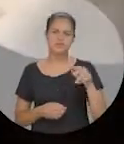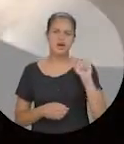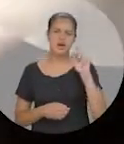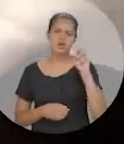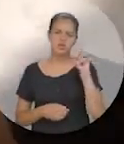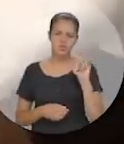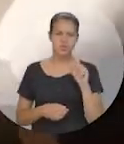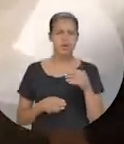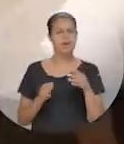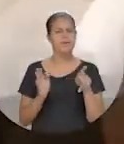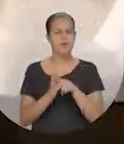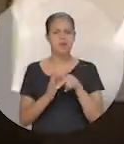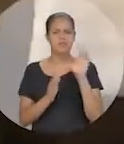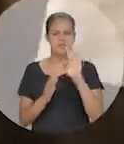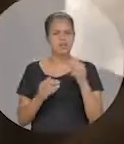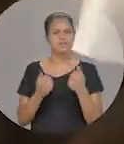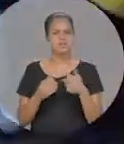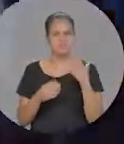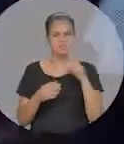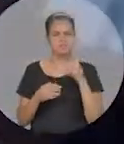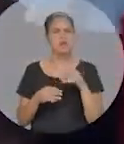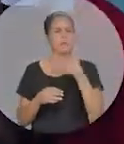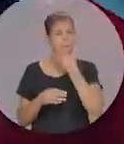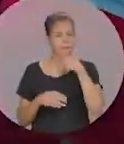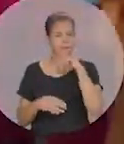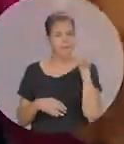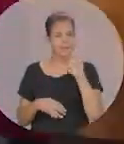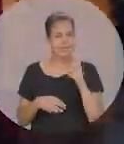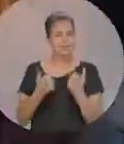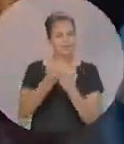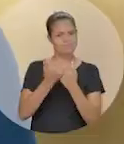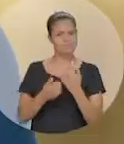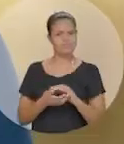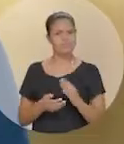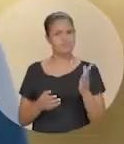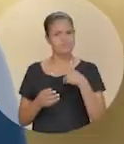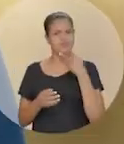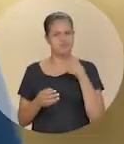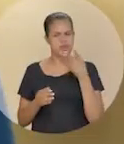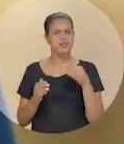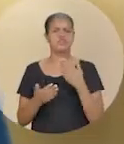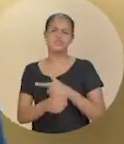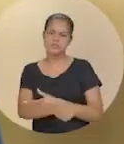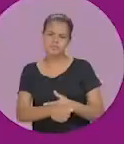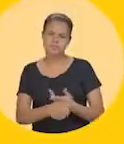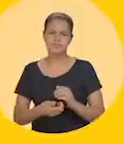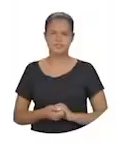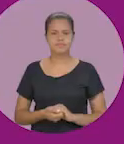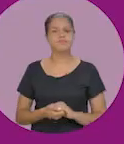Haroldo Catedral, fundador da faculdade que eu me formei, é pai do Zé, o meu vice. Vamos hoje falar de